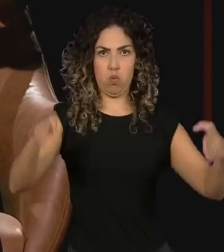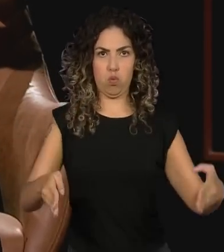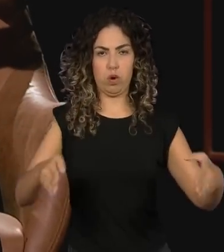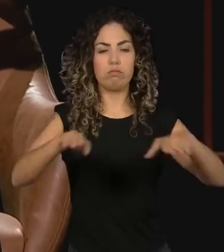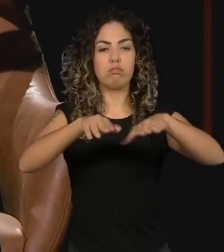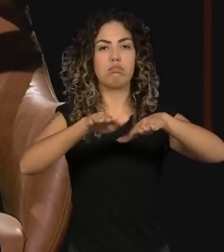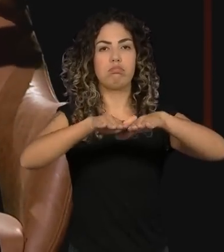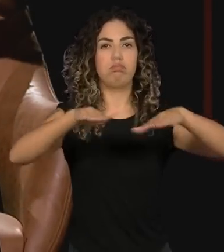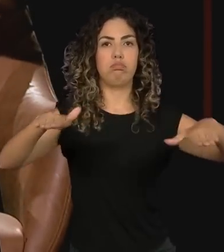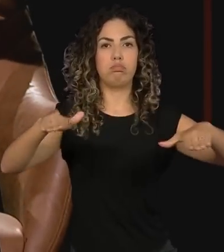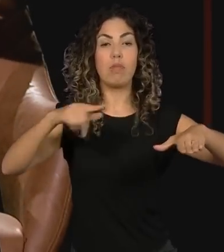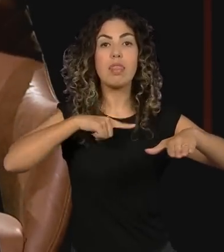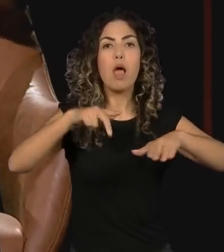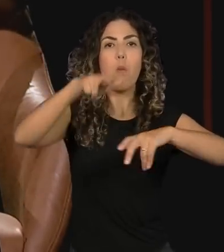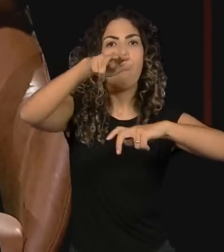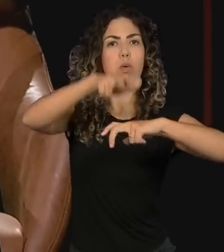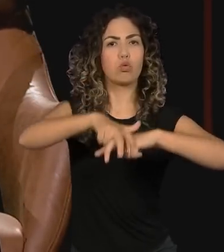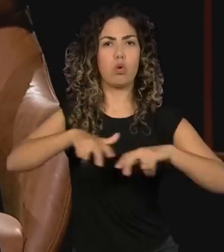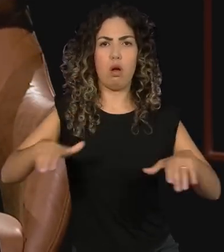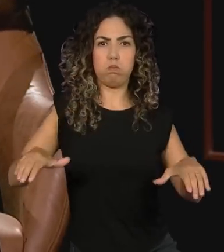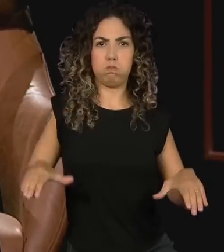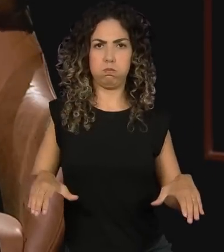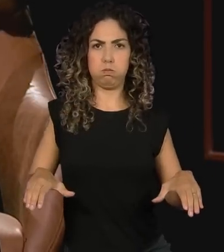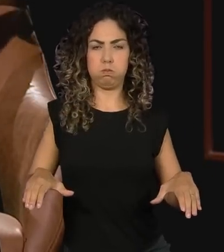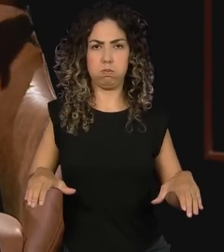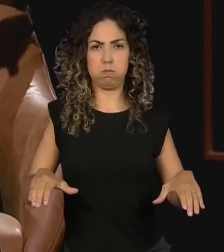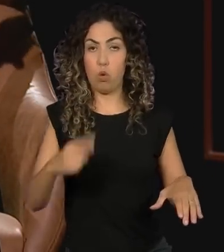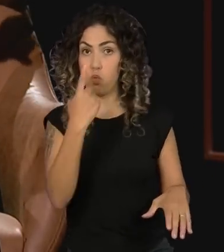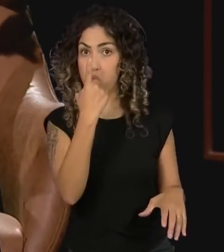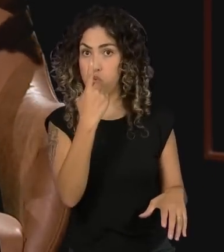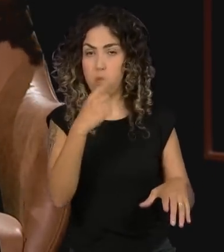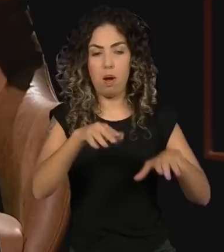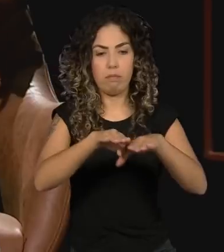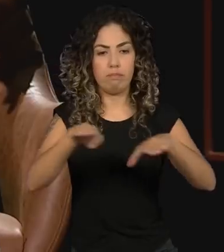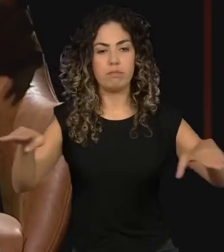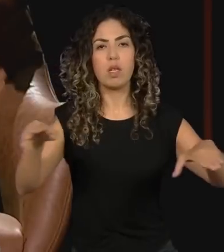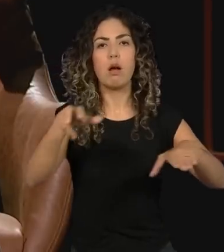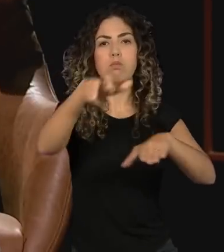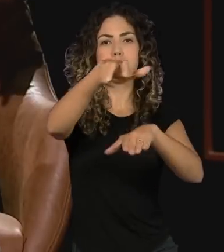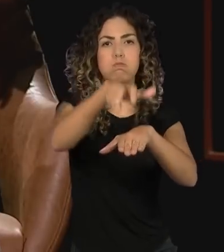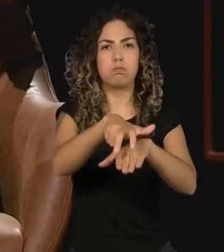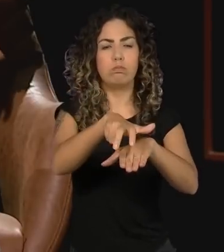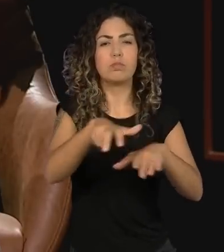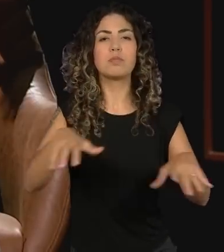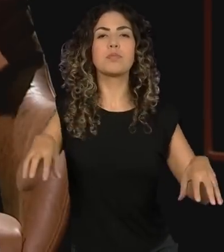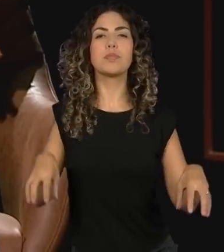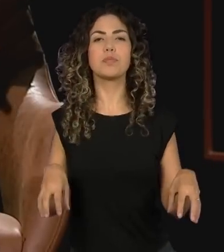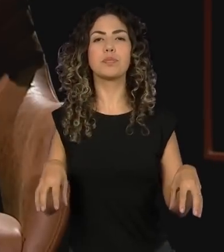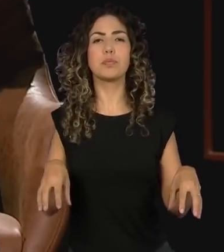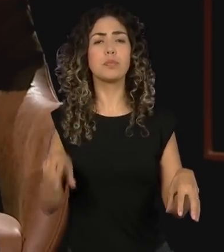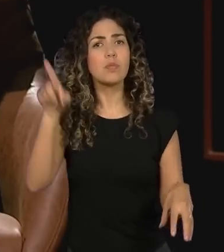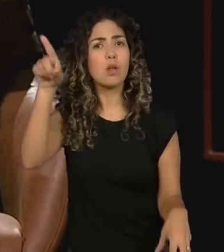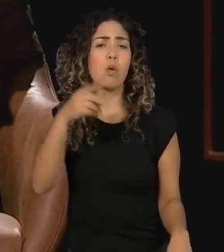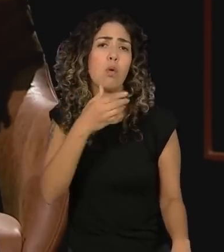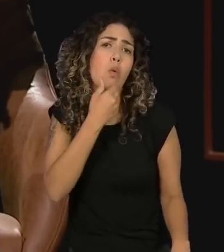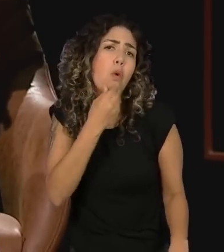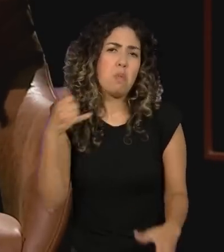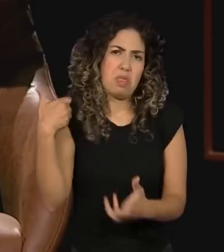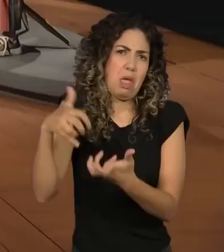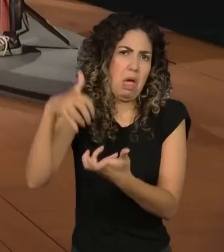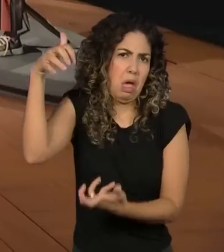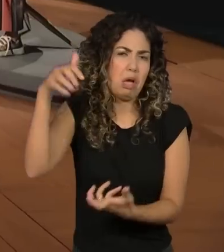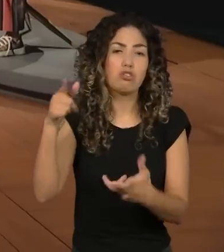Teatro Glaucio Gil, se não me engano, no centro do Rio. E era um senhor sentado o tempo todo no centro do